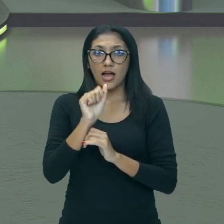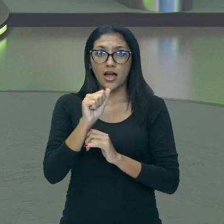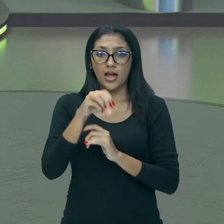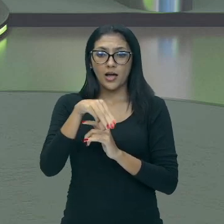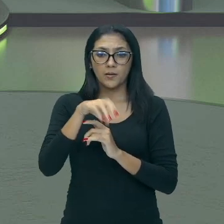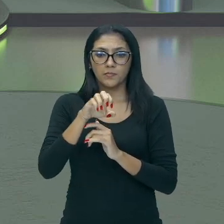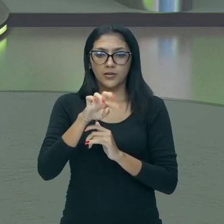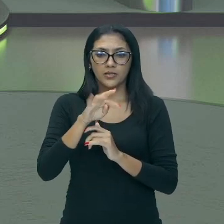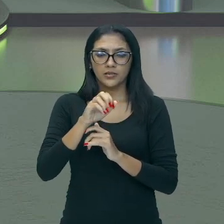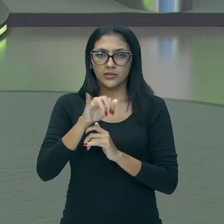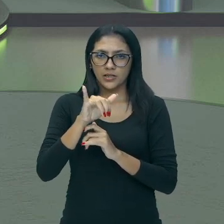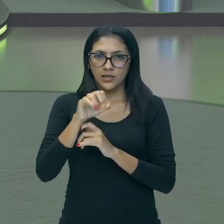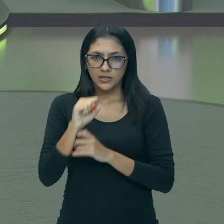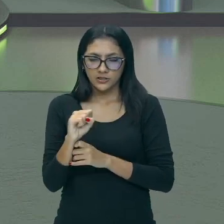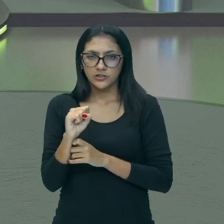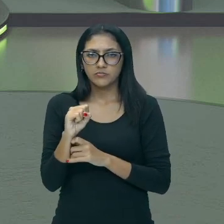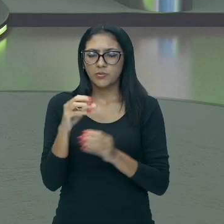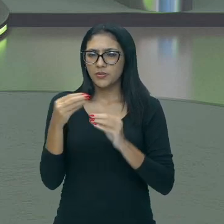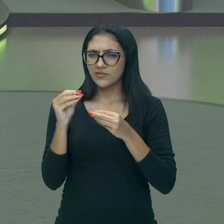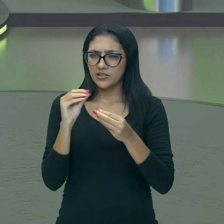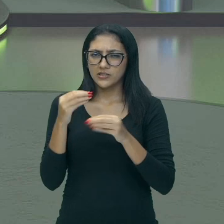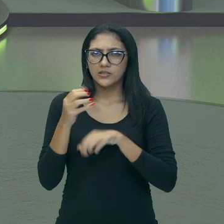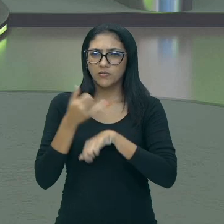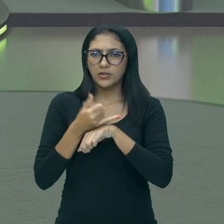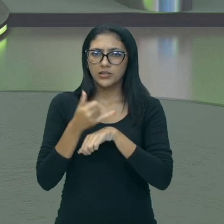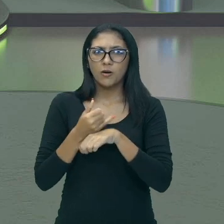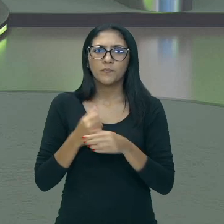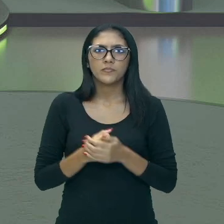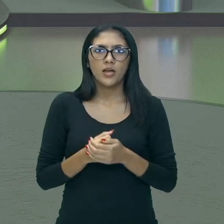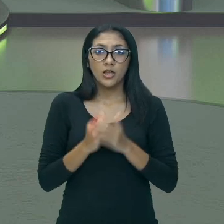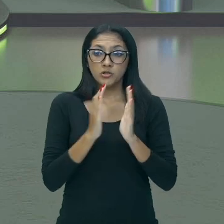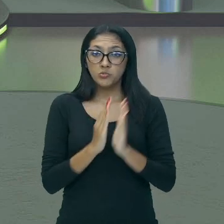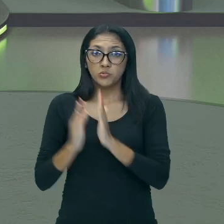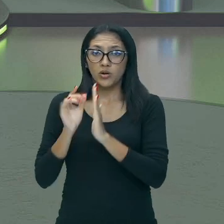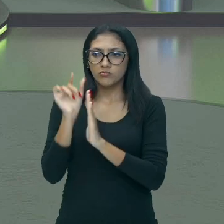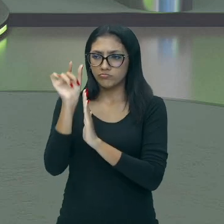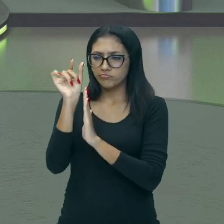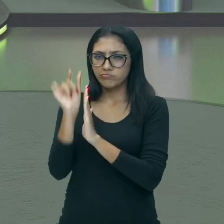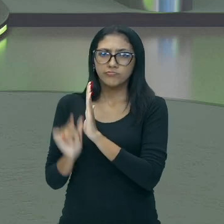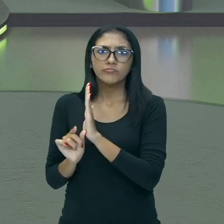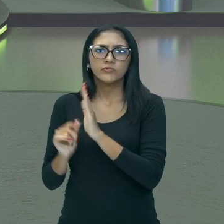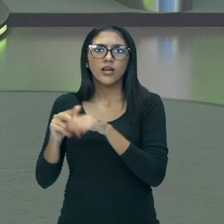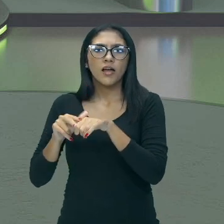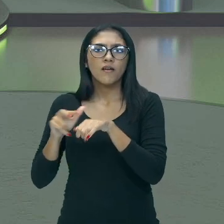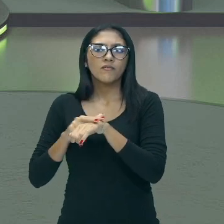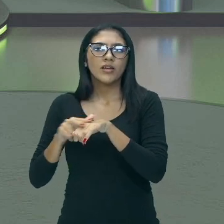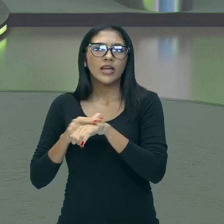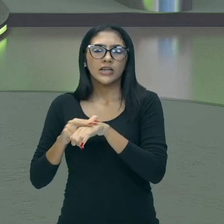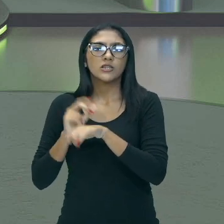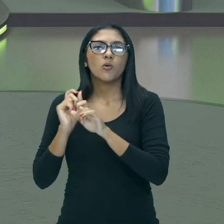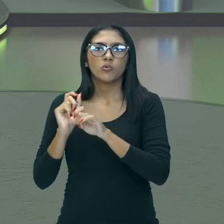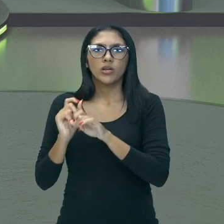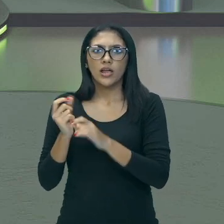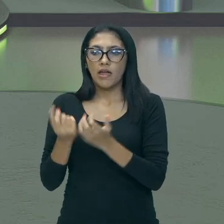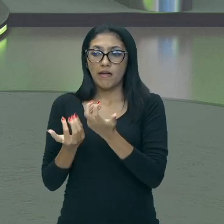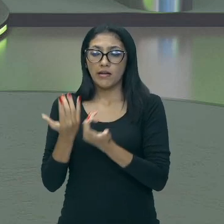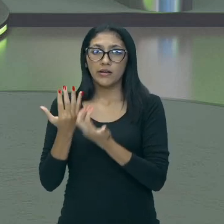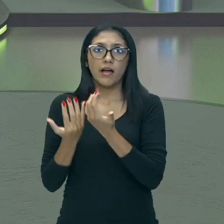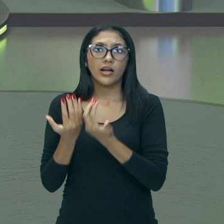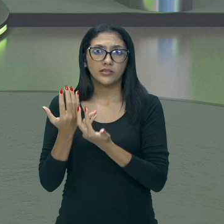Já mais para o lado, nós temos os gases nobres. Então é importante você entender que essa tabela periódica traz